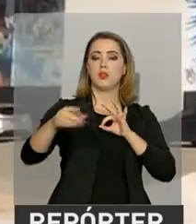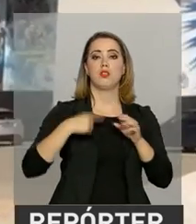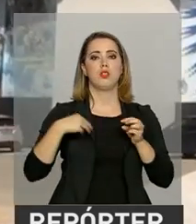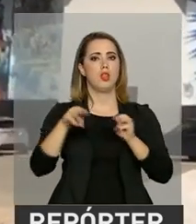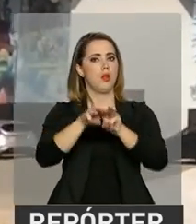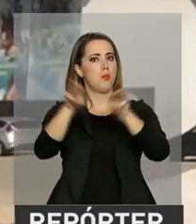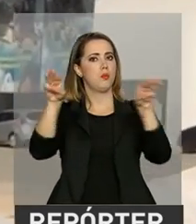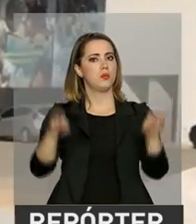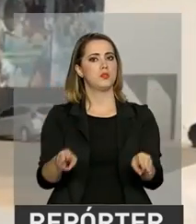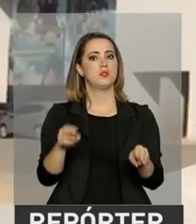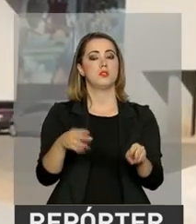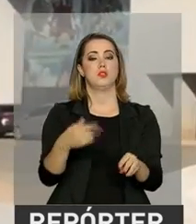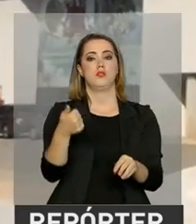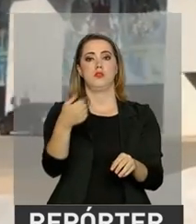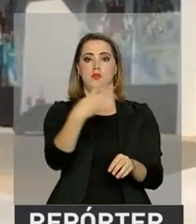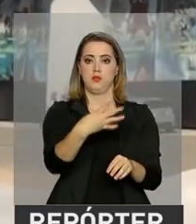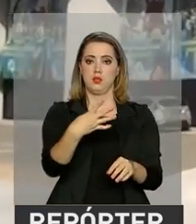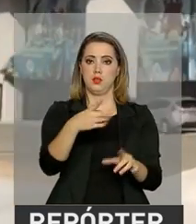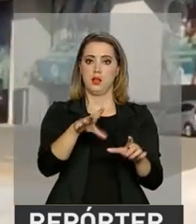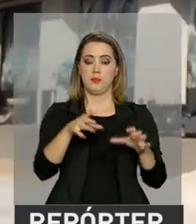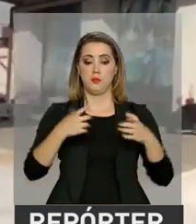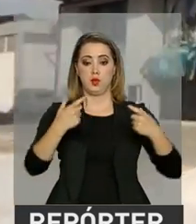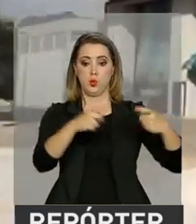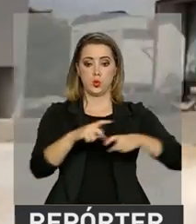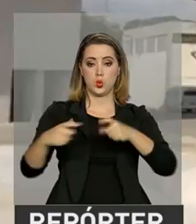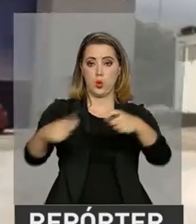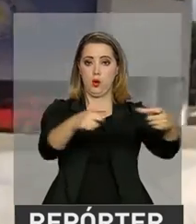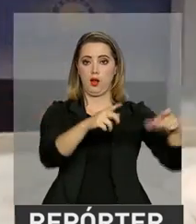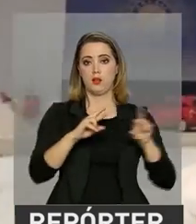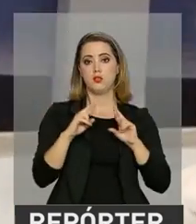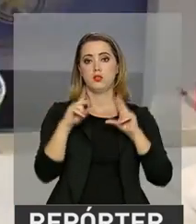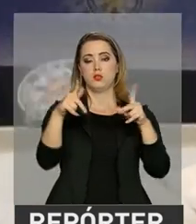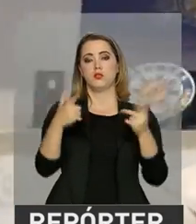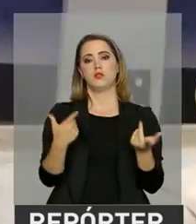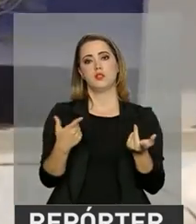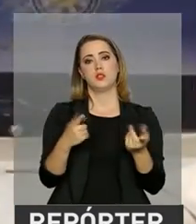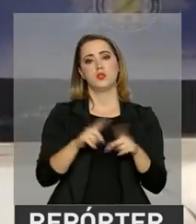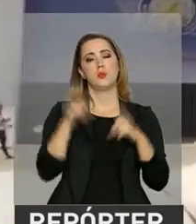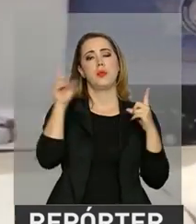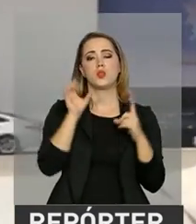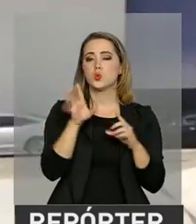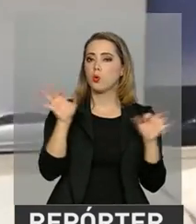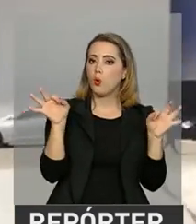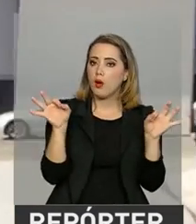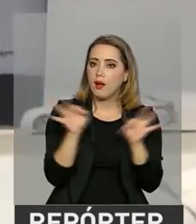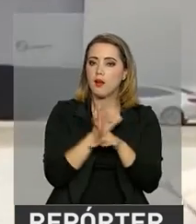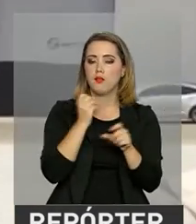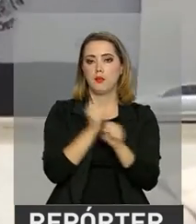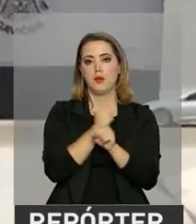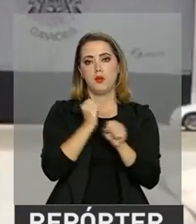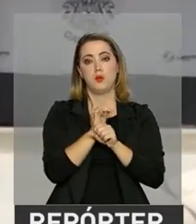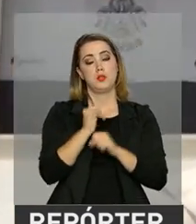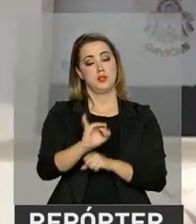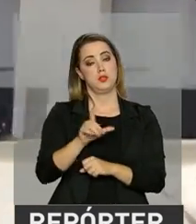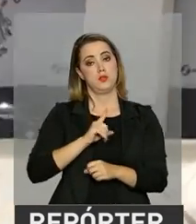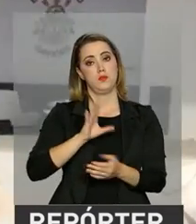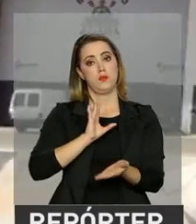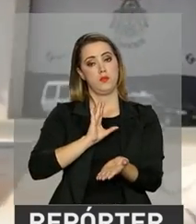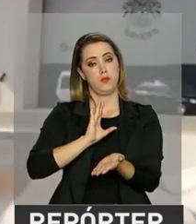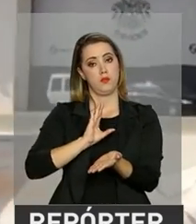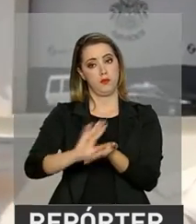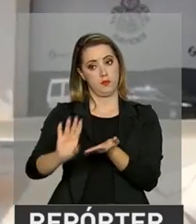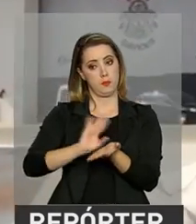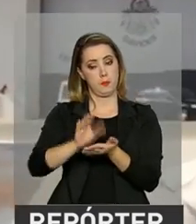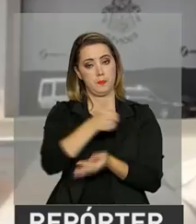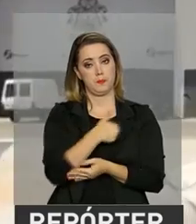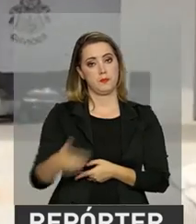galpões sete deles já estão prontos a finalização só será possível segundo o Prefeito João Dória com ajuda do governo federal durante a visita o